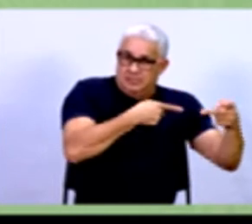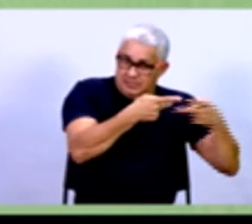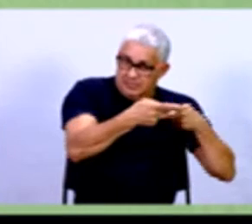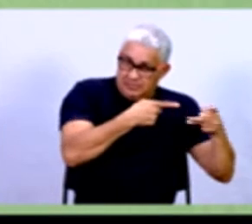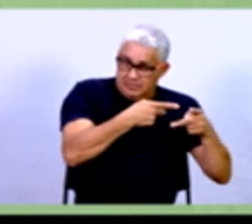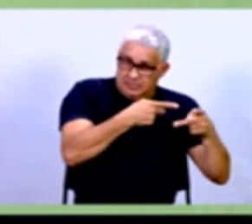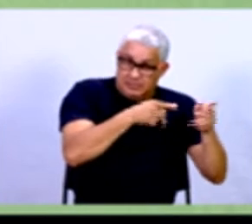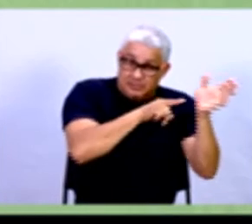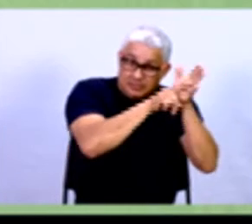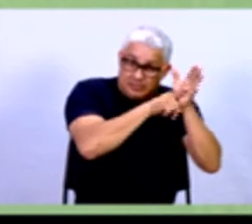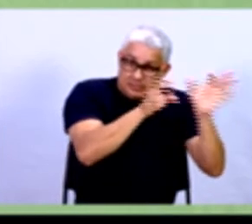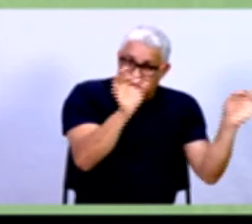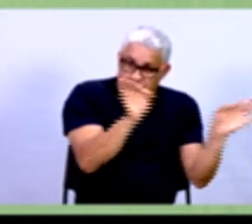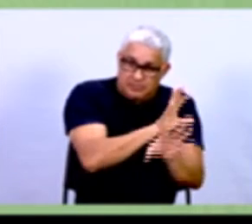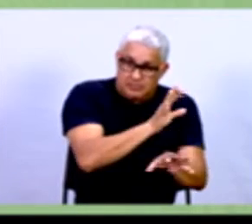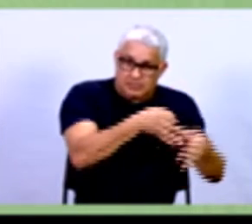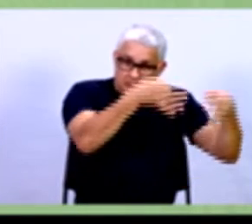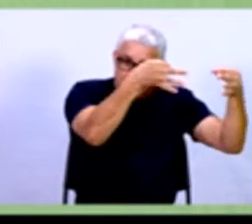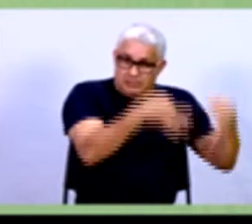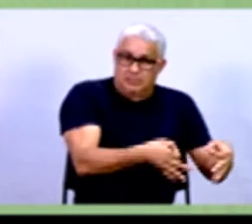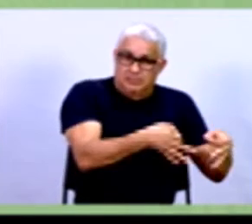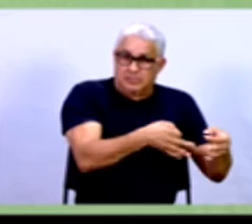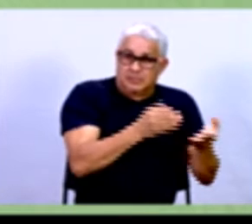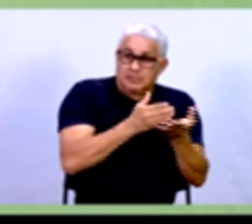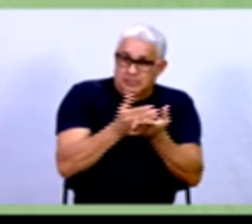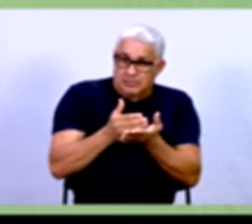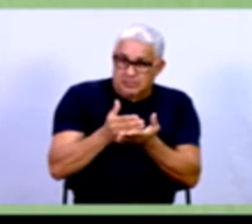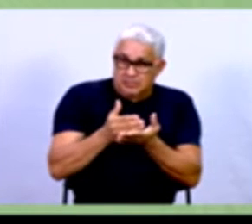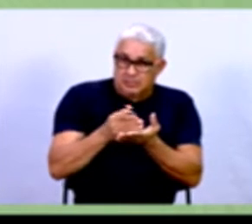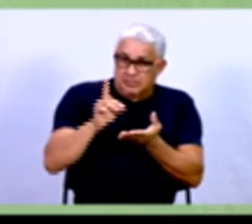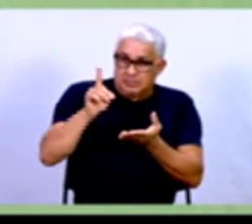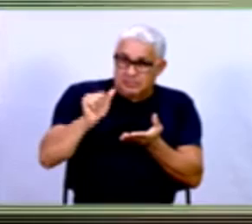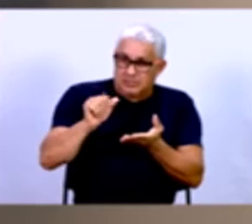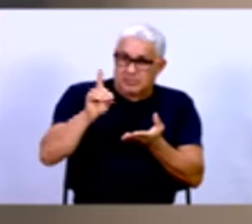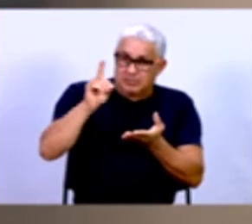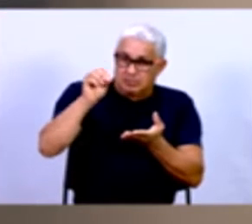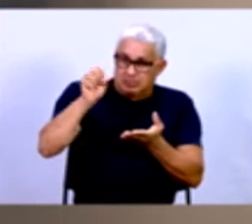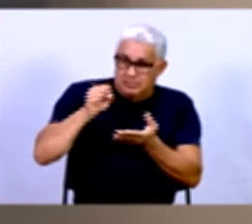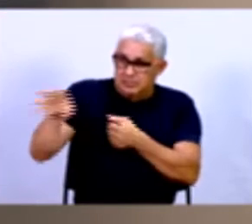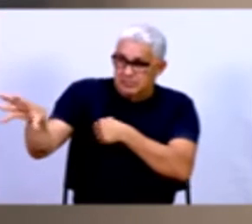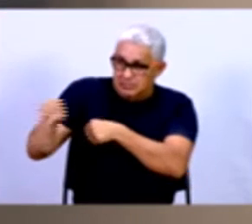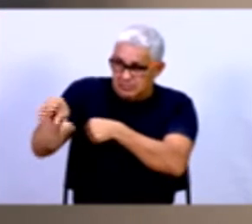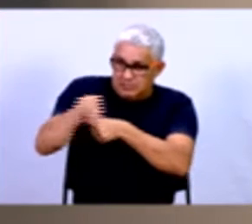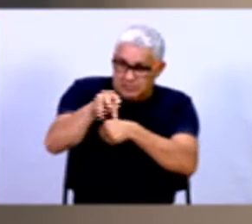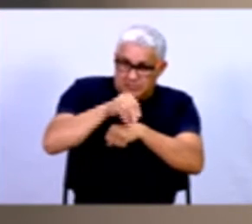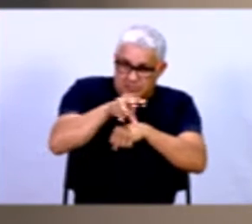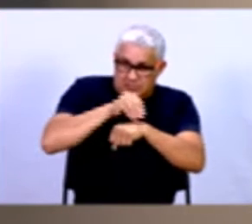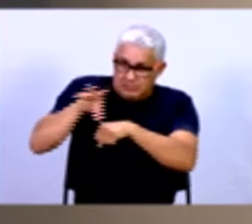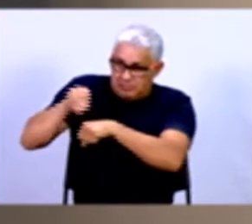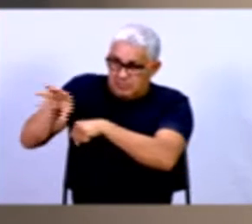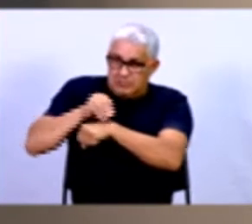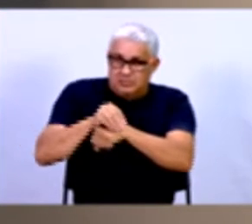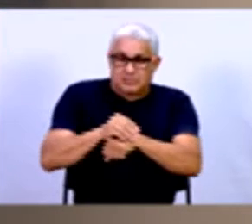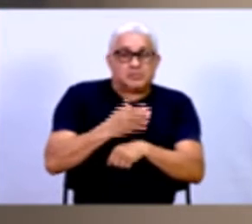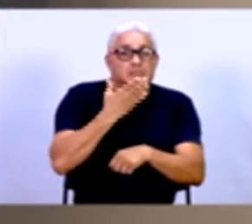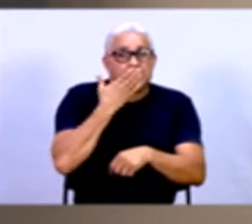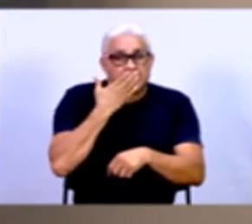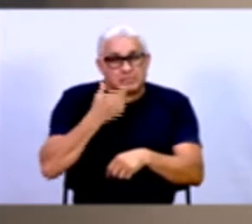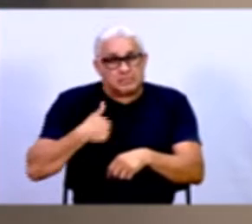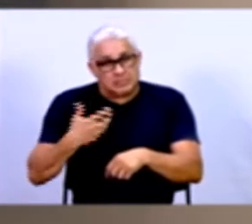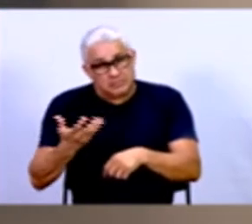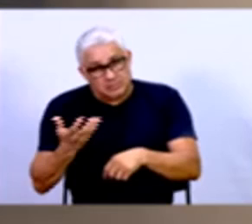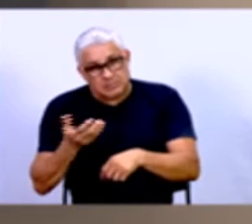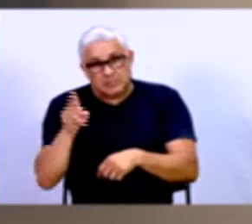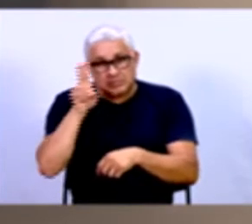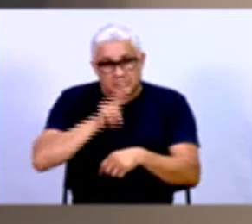questionário certinho, a gente vai começar a coletar os dados, tá, pessoal? Então, vai ver que método que vocês querem usar. Se